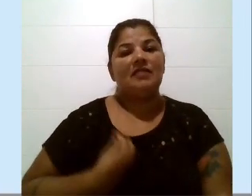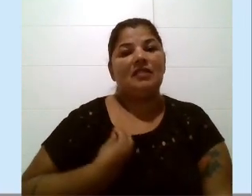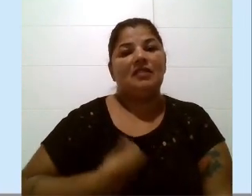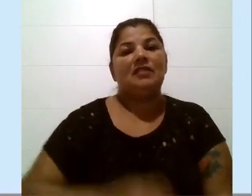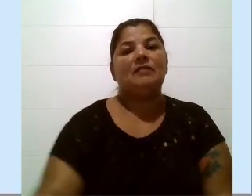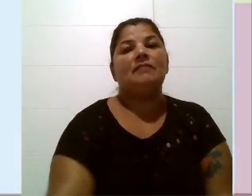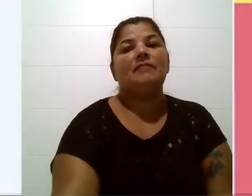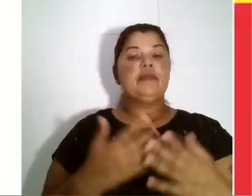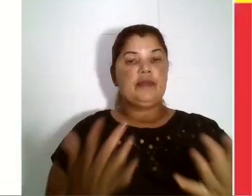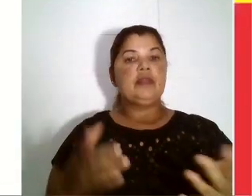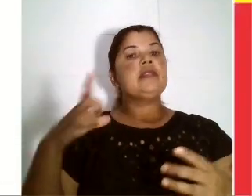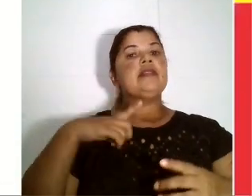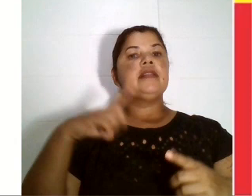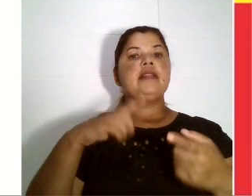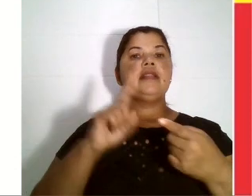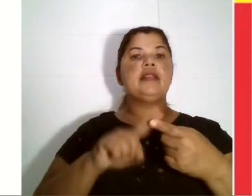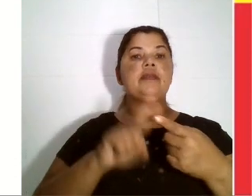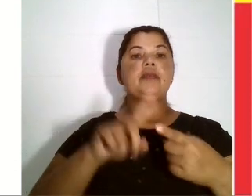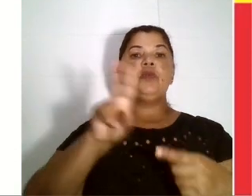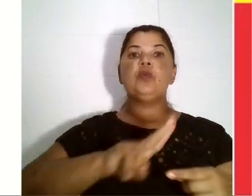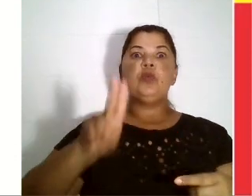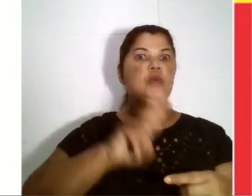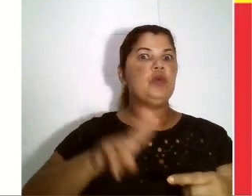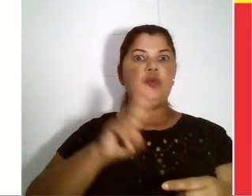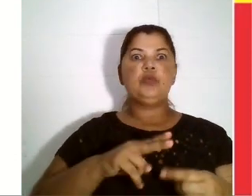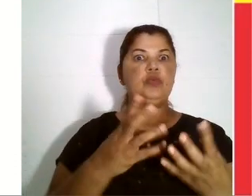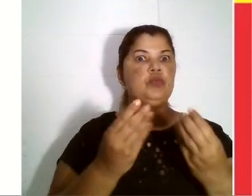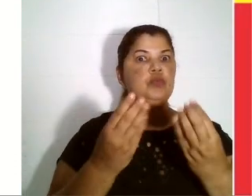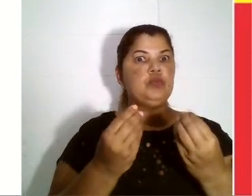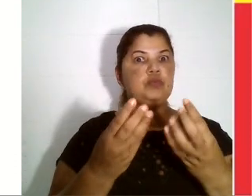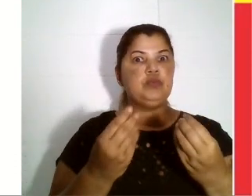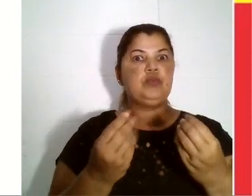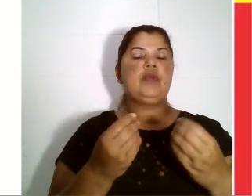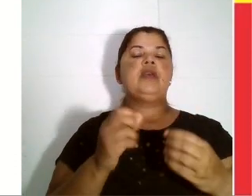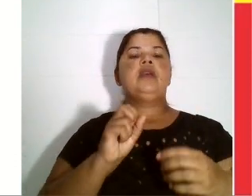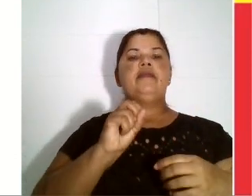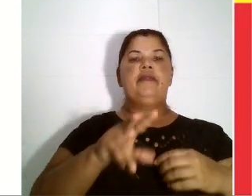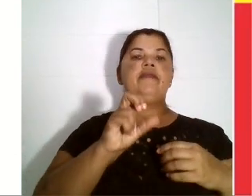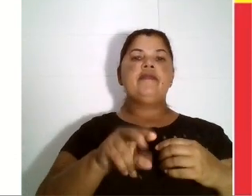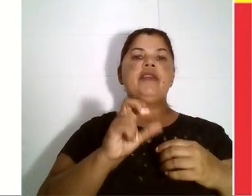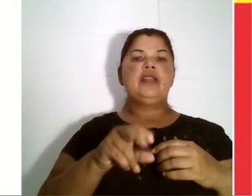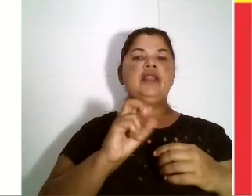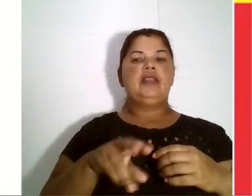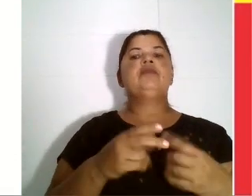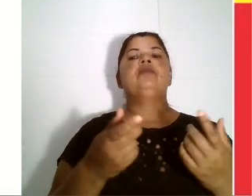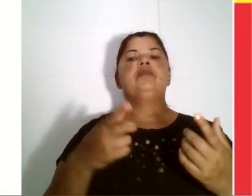tela mais uma vez. Há também o uso indiscriminado